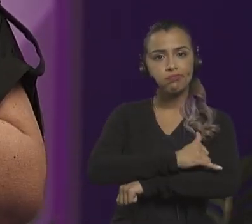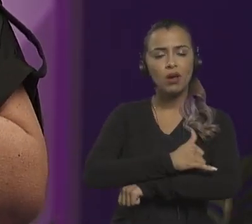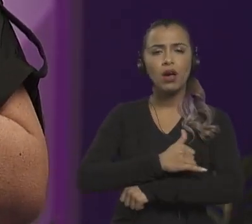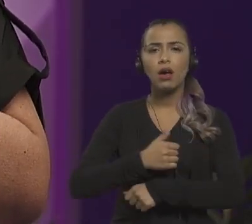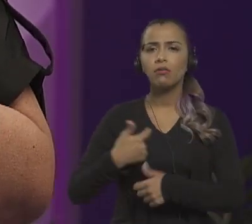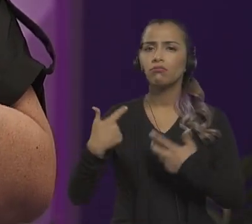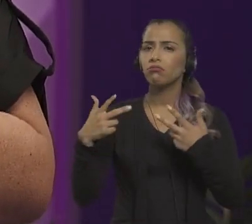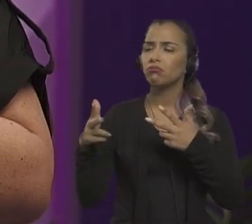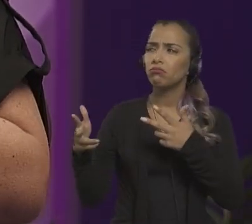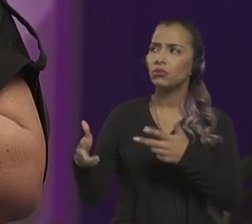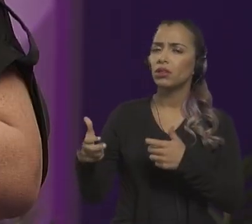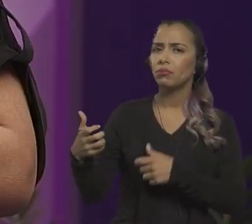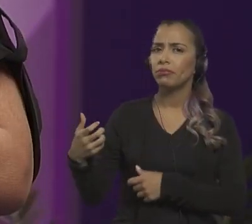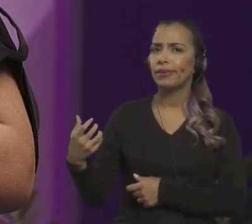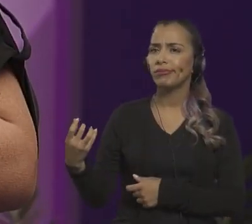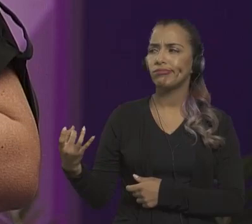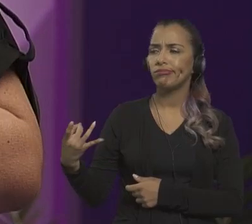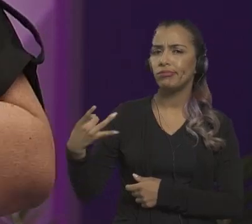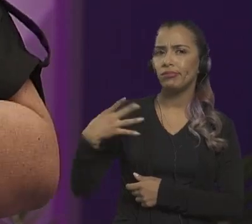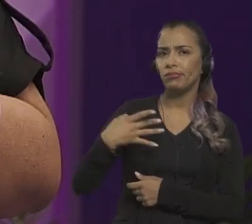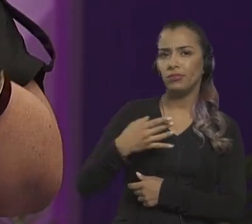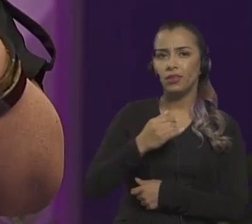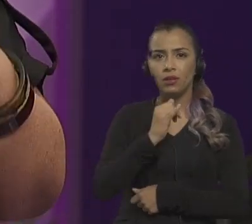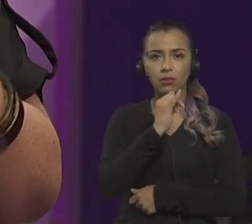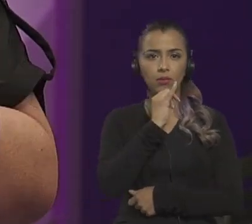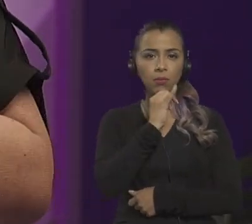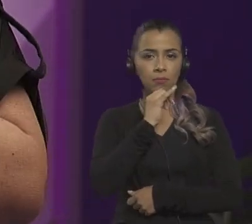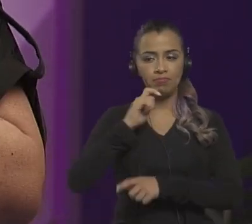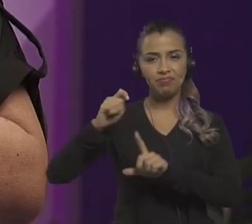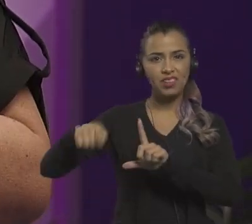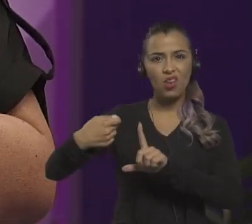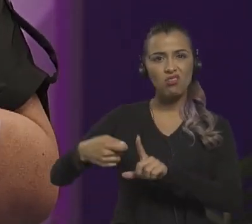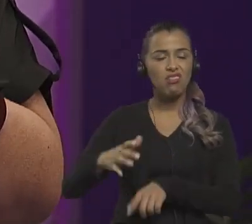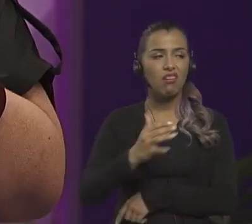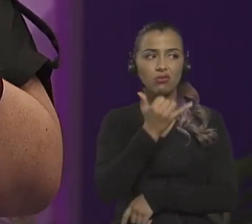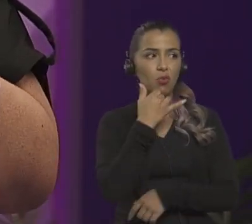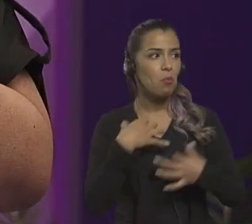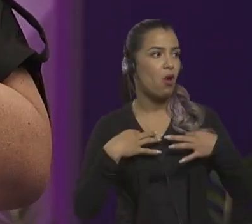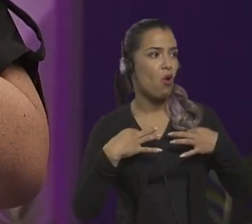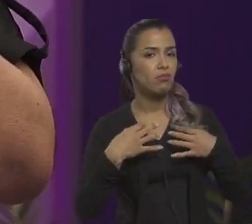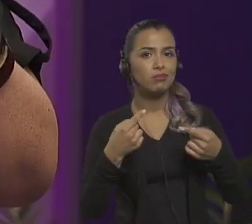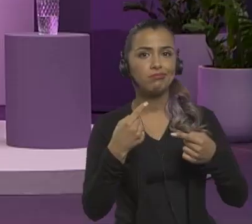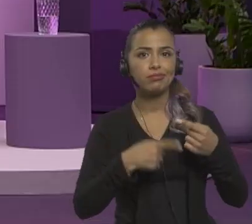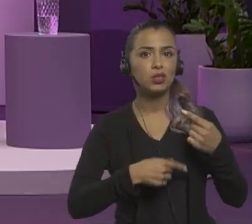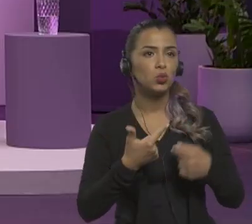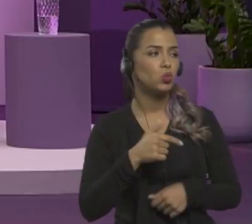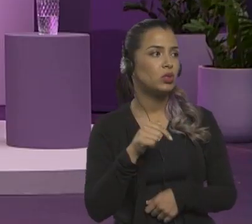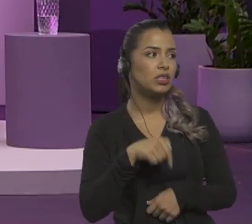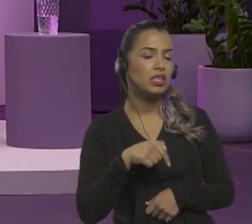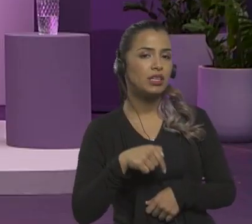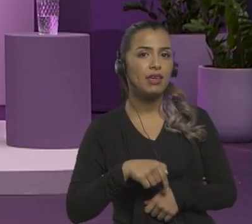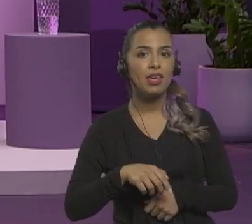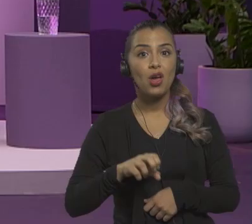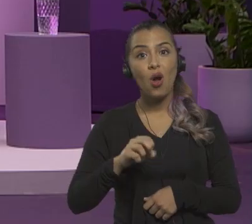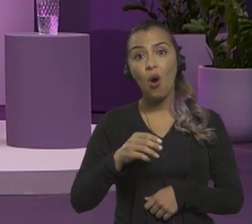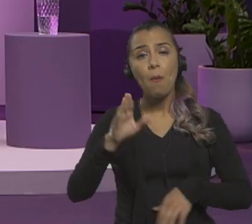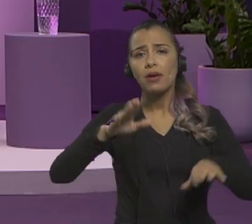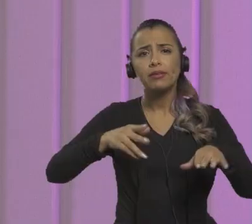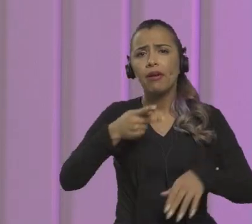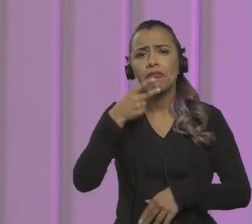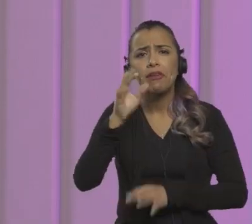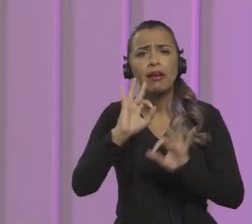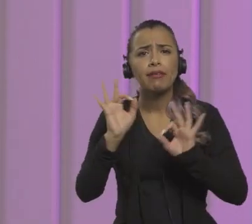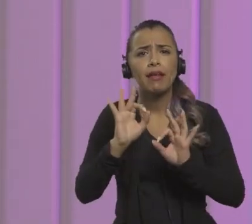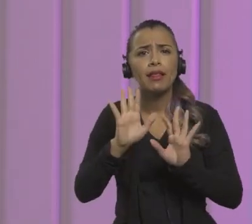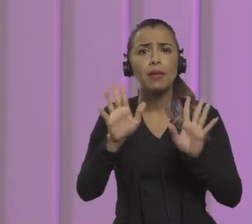velha história do aqui não tem roupa para você, aqui não é o seu lugar. É que às vezes nem com palavras, só com olhares você já